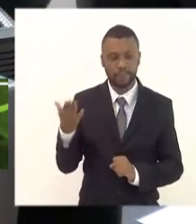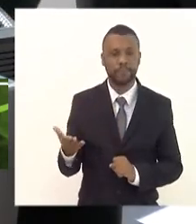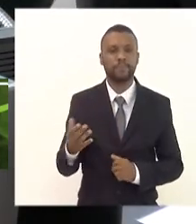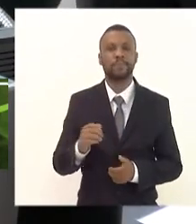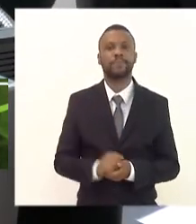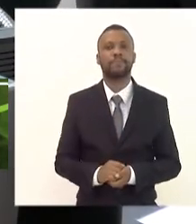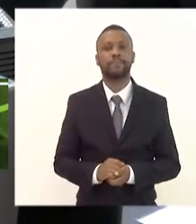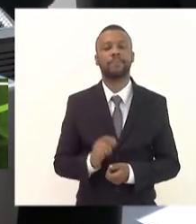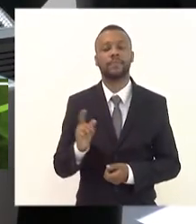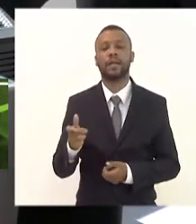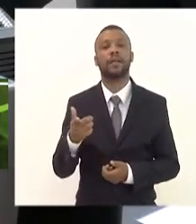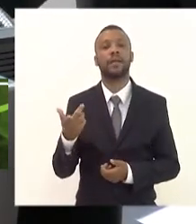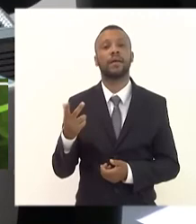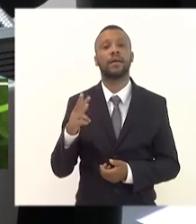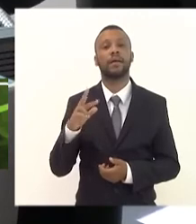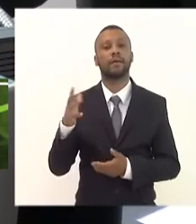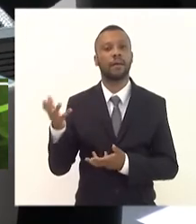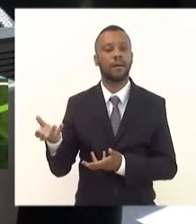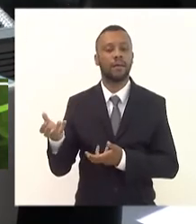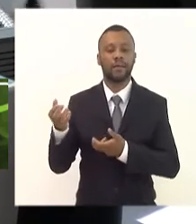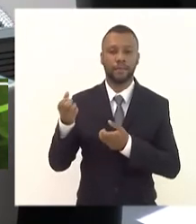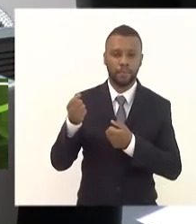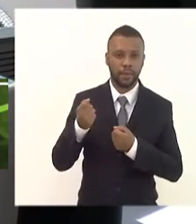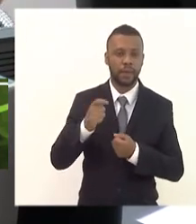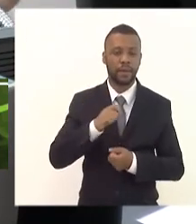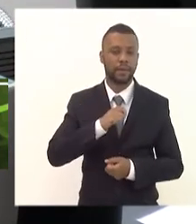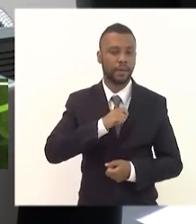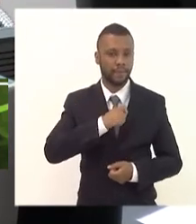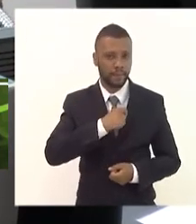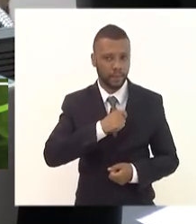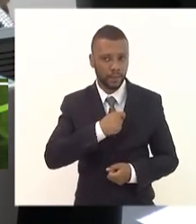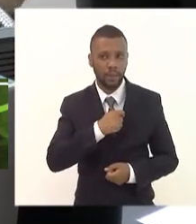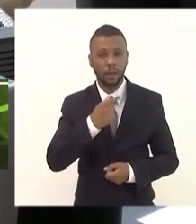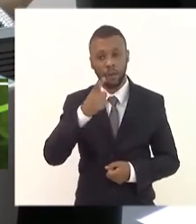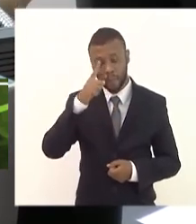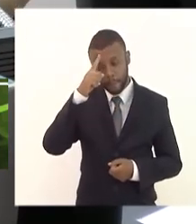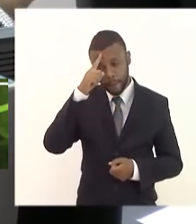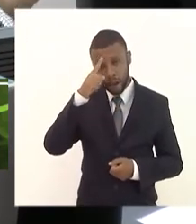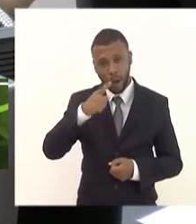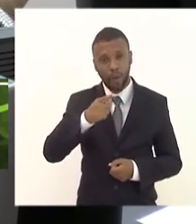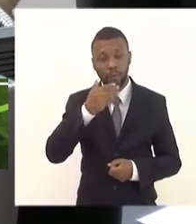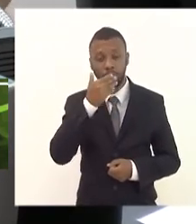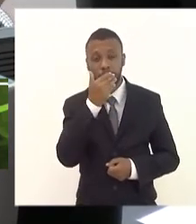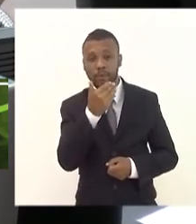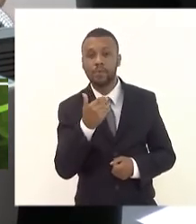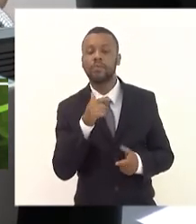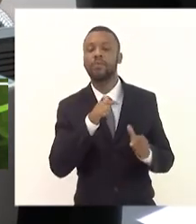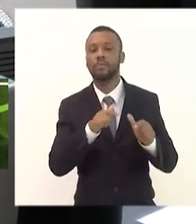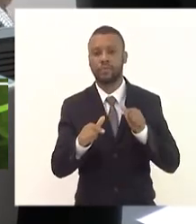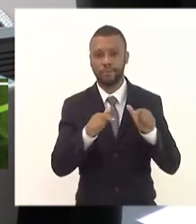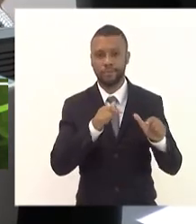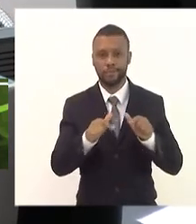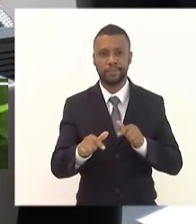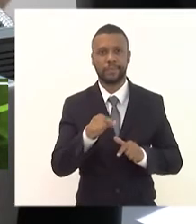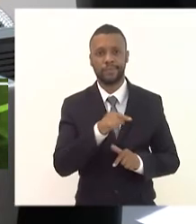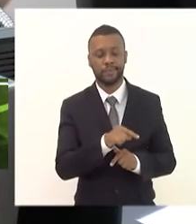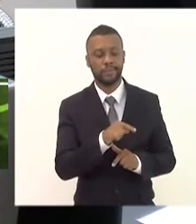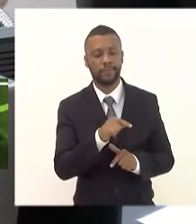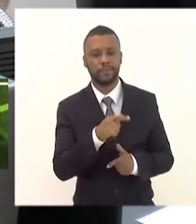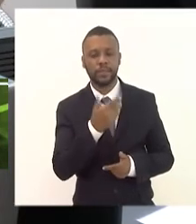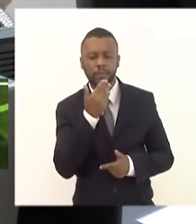receber da fiscalização da senhora, quem de direito, uma ordem de serviço. Essa ordem de serviço vai